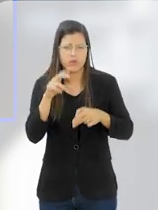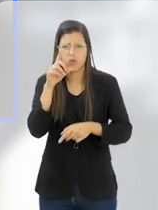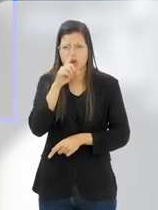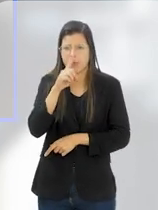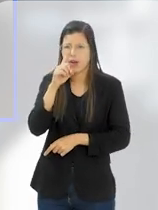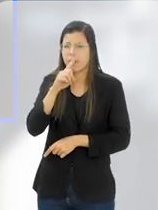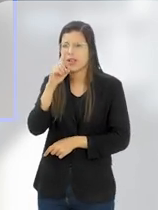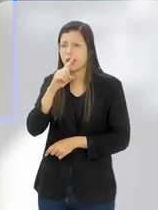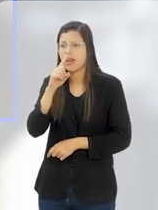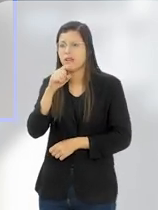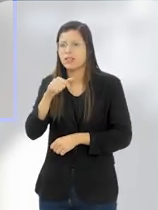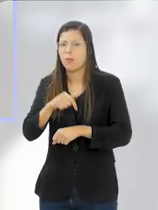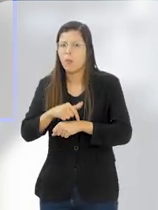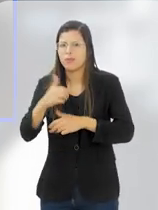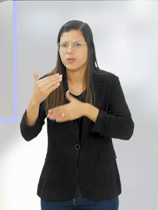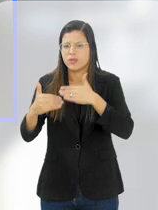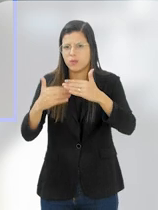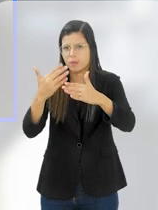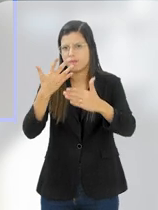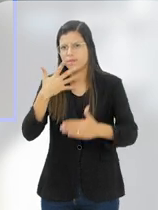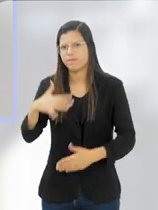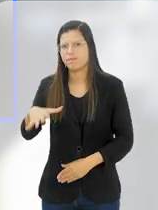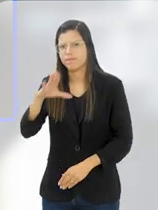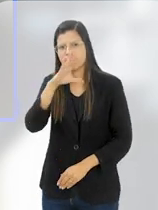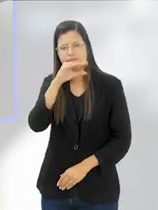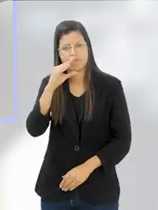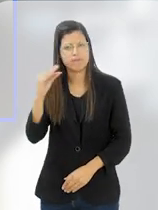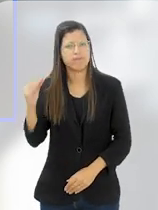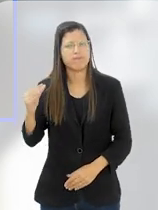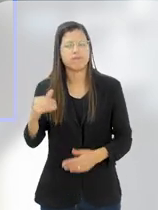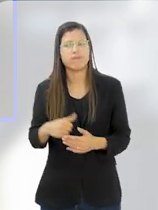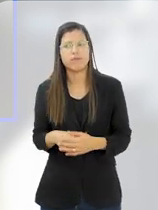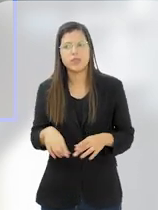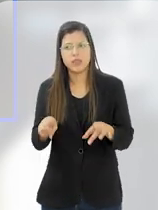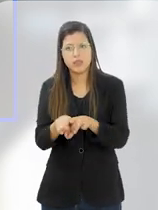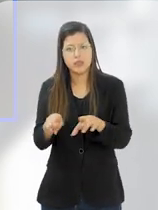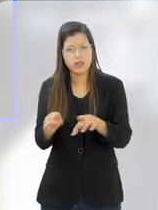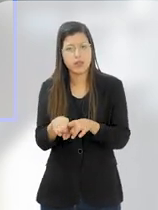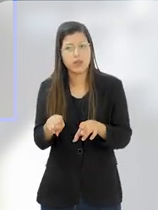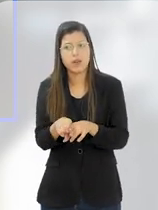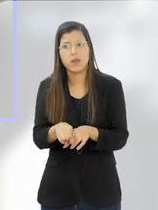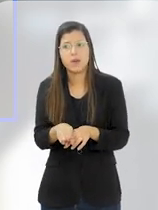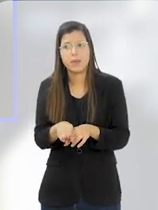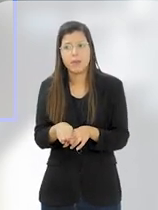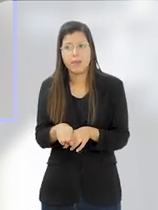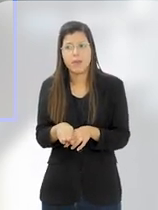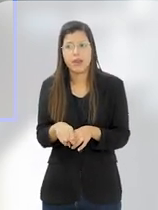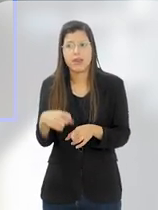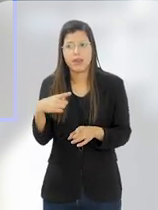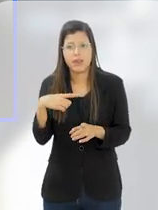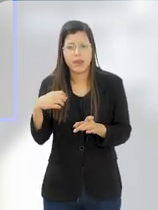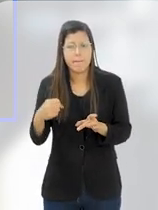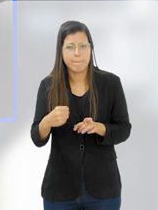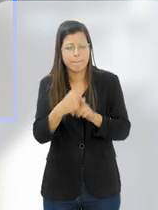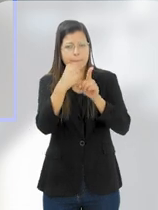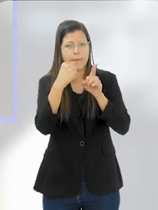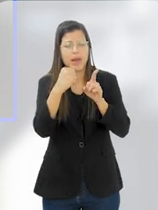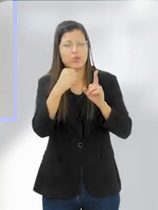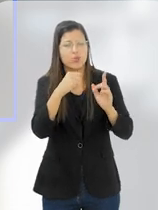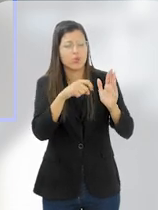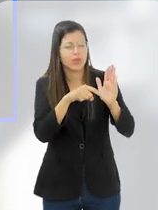né, inerentes a esse momento de desenvolvimento das crianças e dos adolescentes, relatos que trazem os impactos negativos no